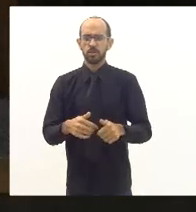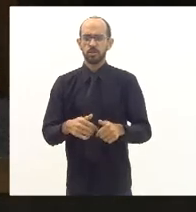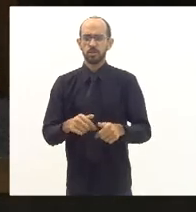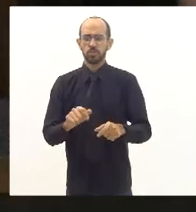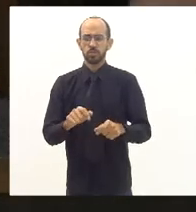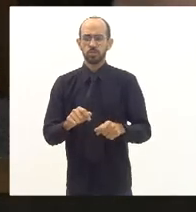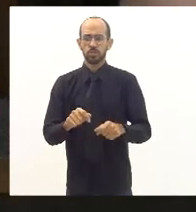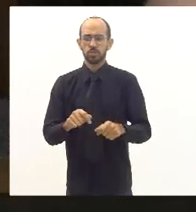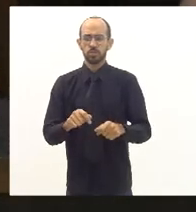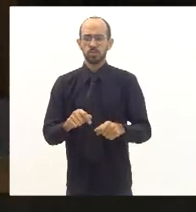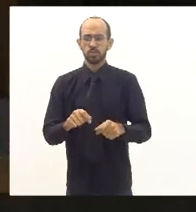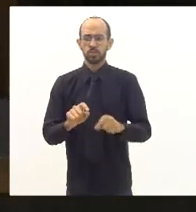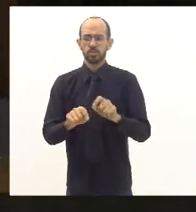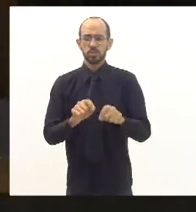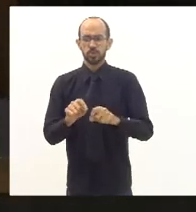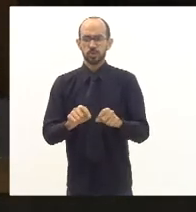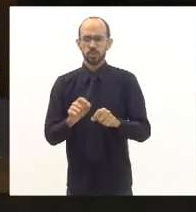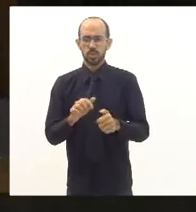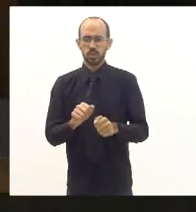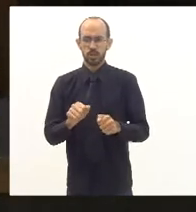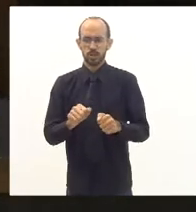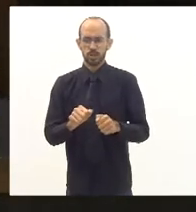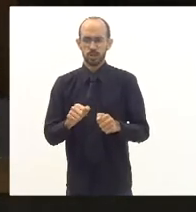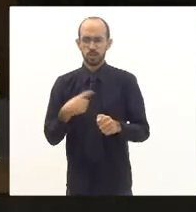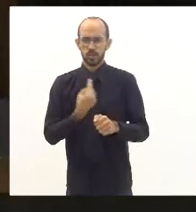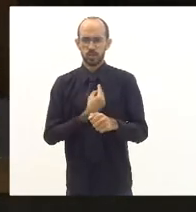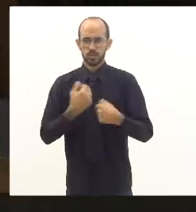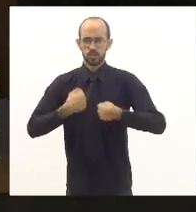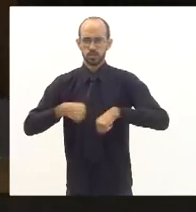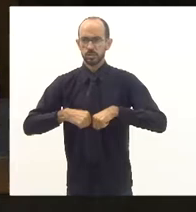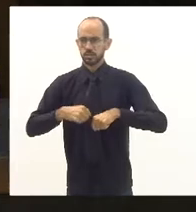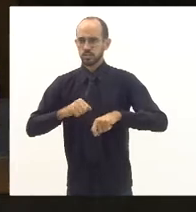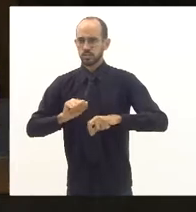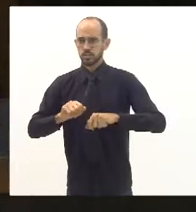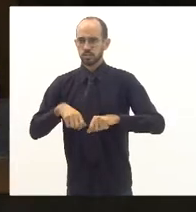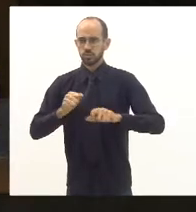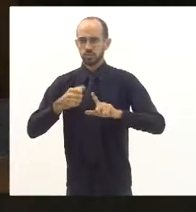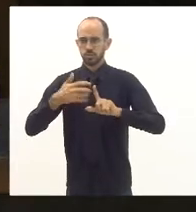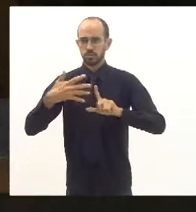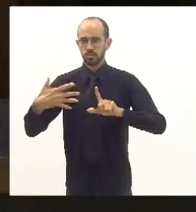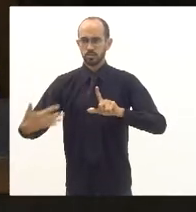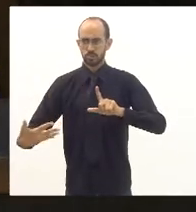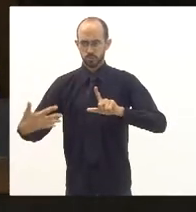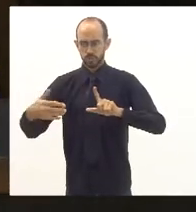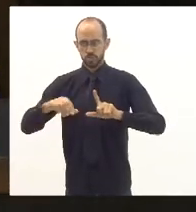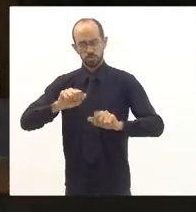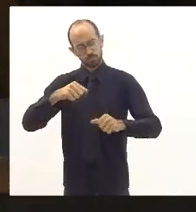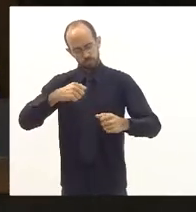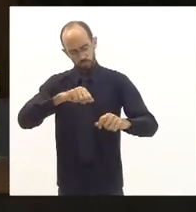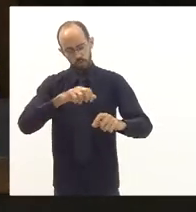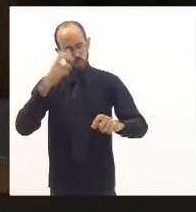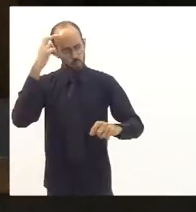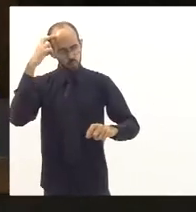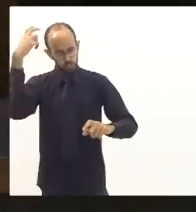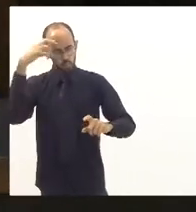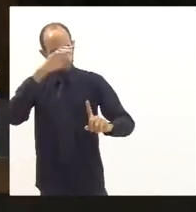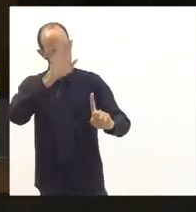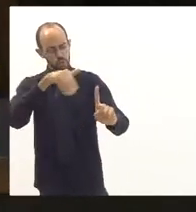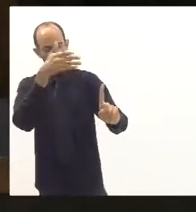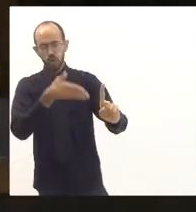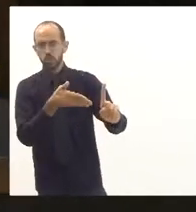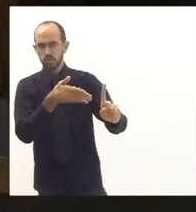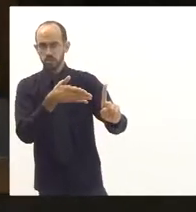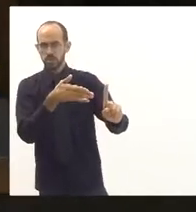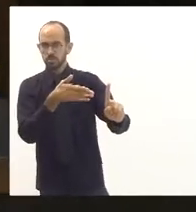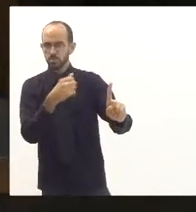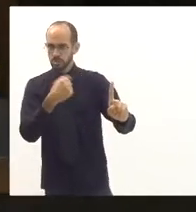não esteja efetivamente na pauta, a gente precisa que a cultura LGBTI seja reconhecida. A gente precisa